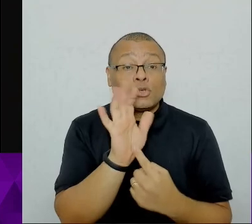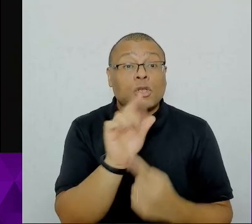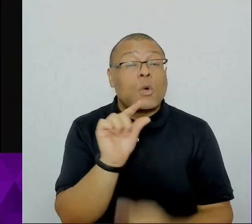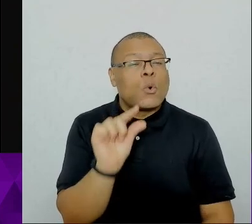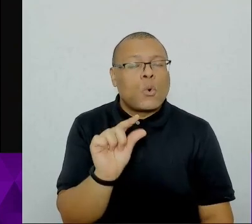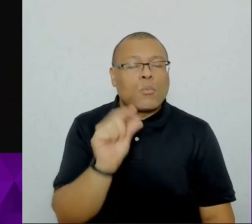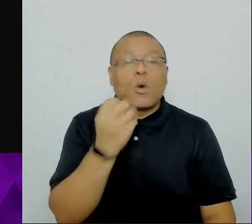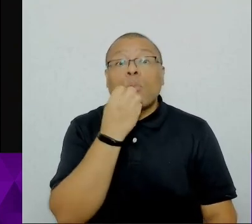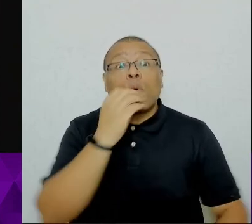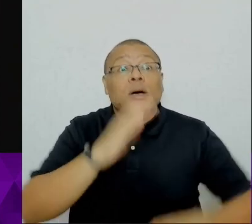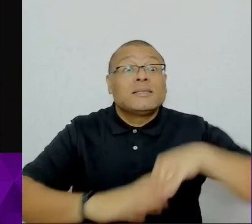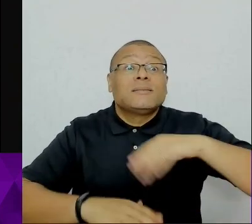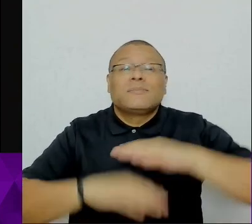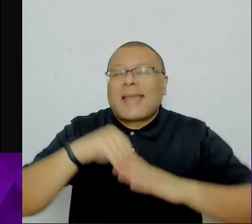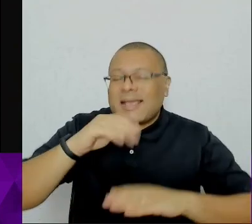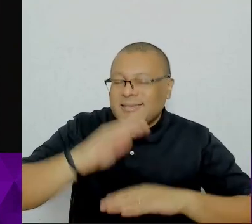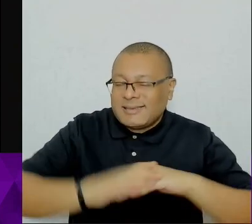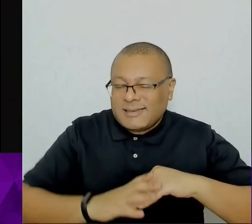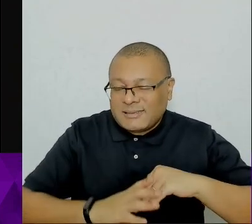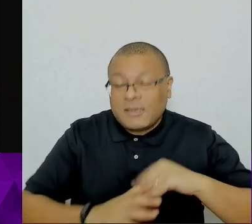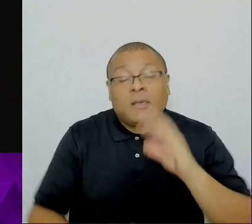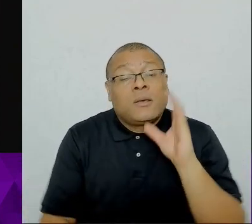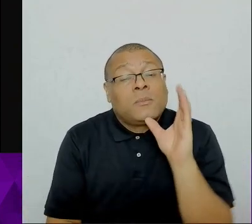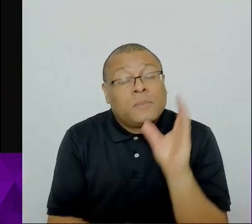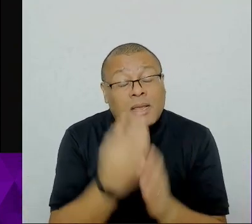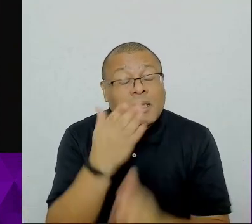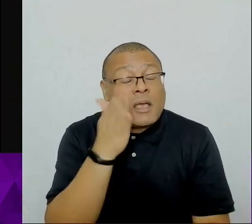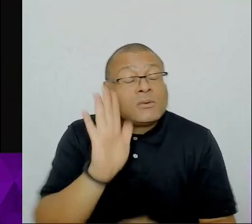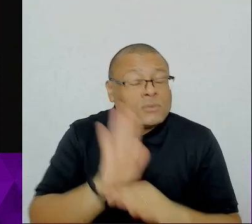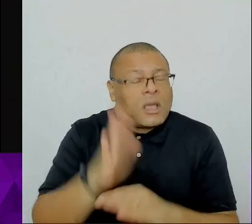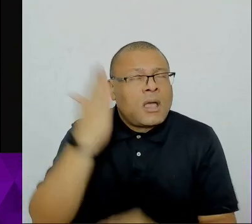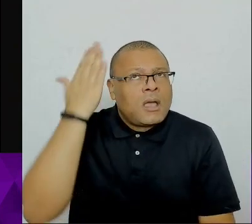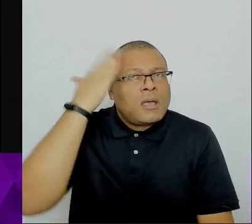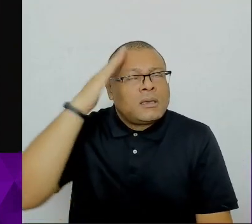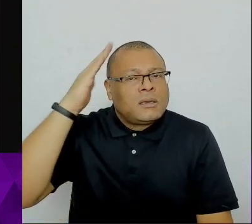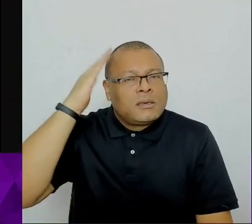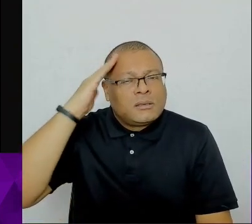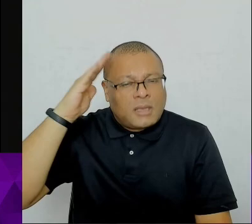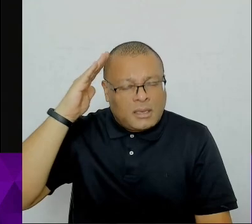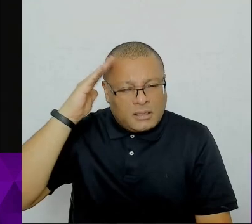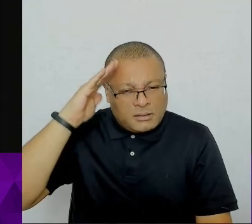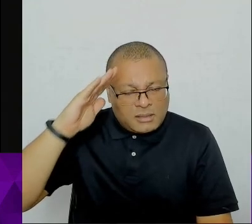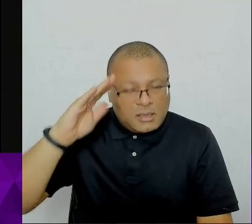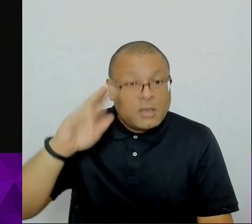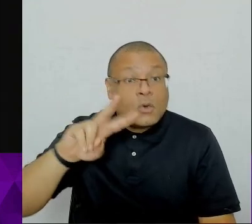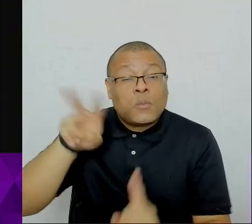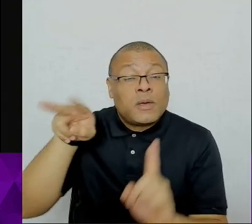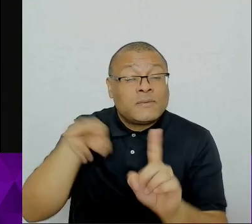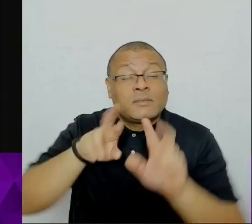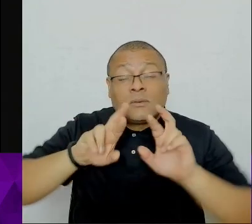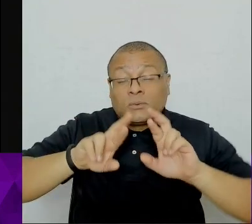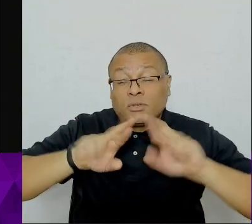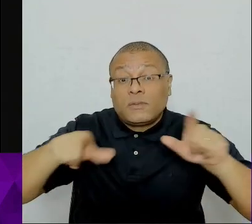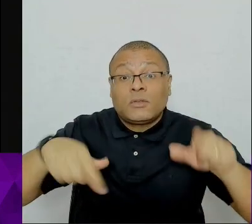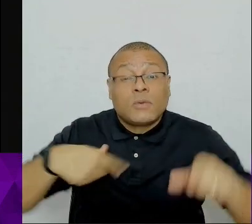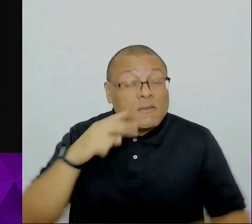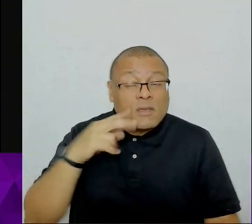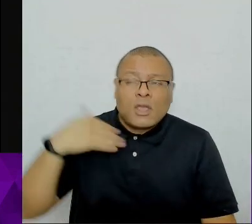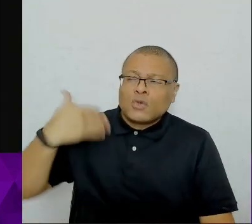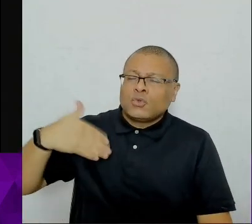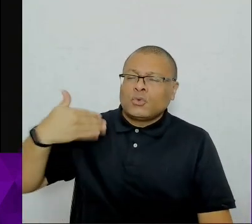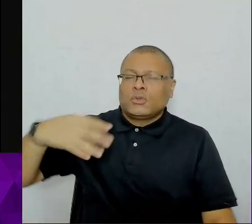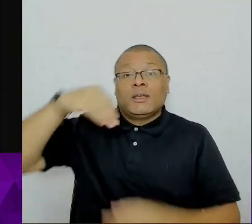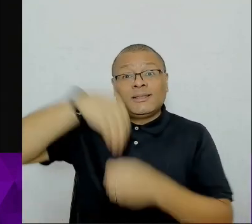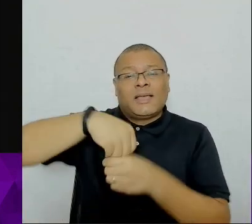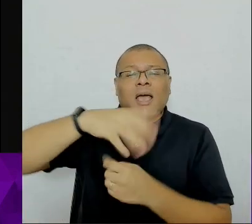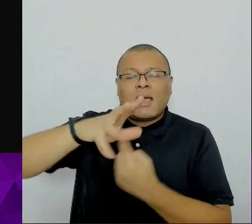práticas de API. Espero que tenha conseguido elucidar alguns pontos, trazer um pouco de visão diferente sobre o que a gente vê normalmente dentro de API e